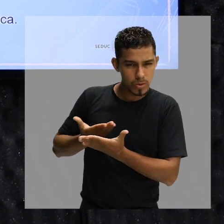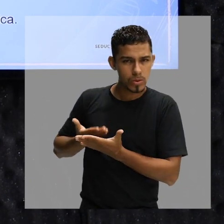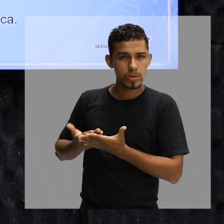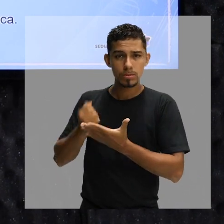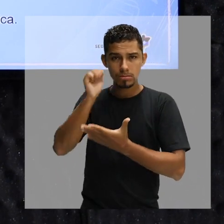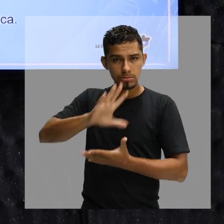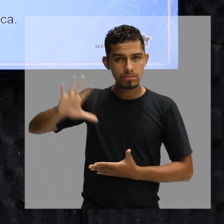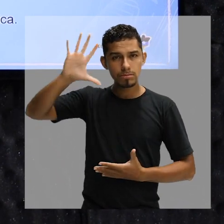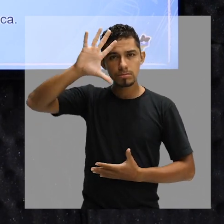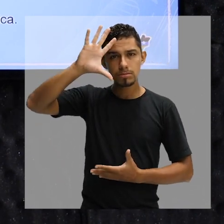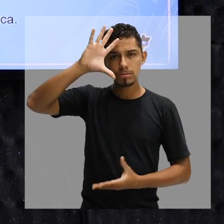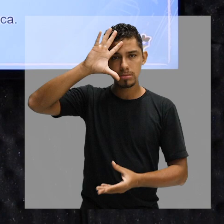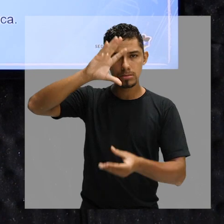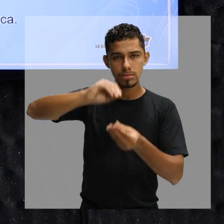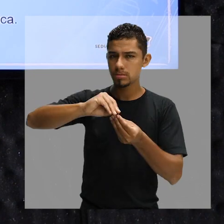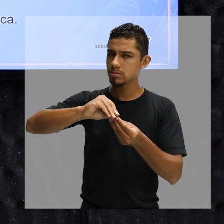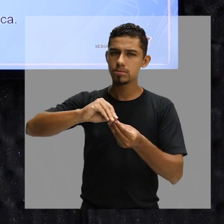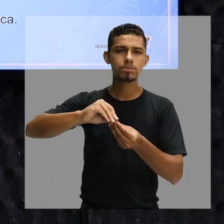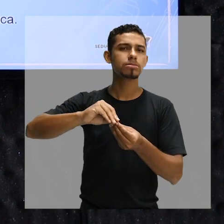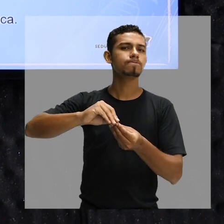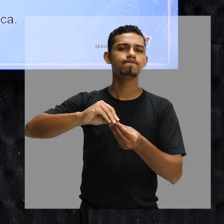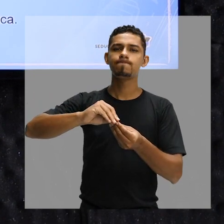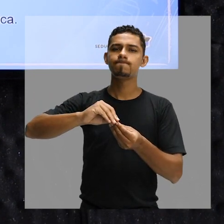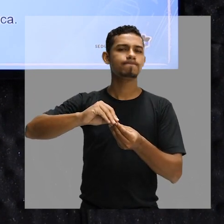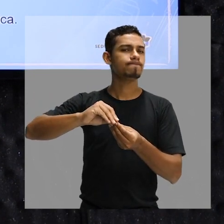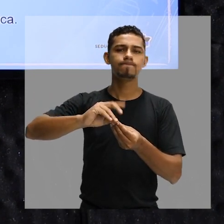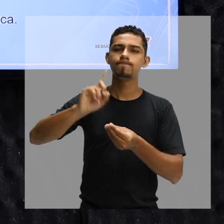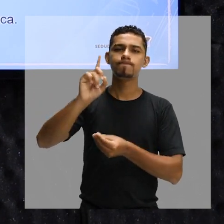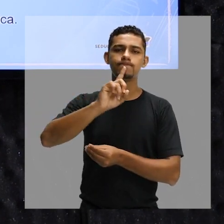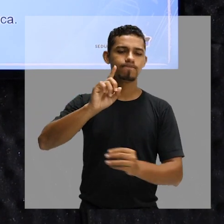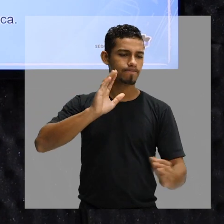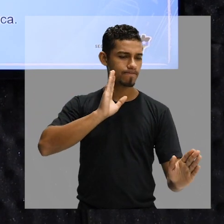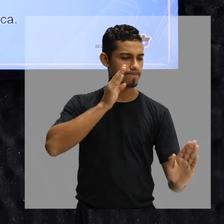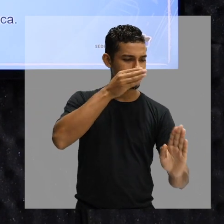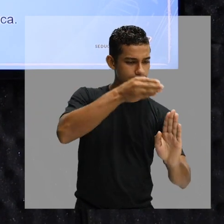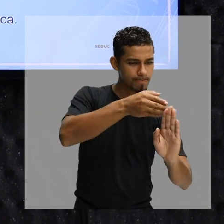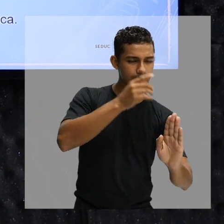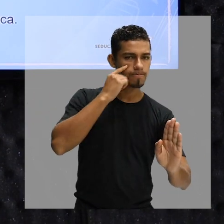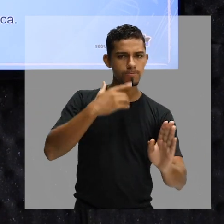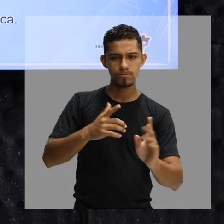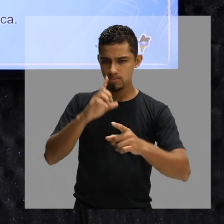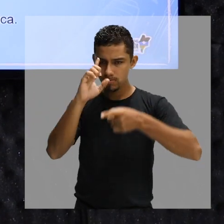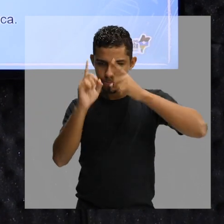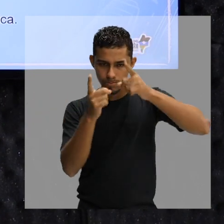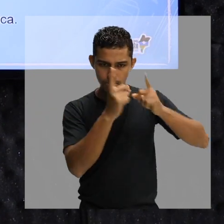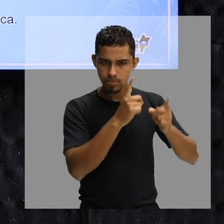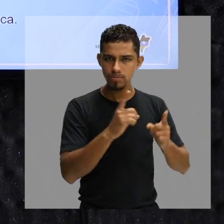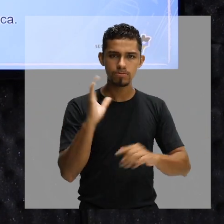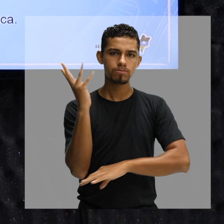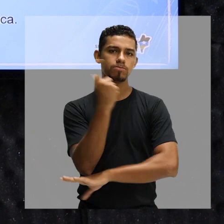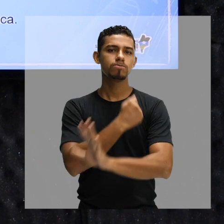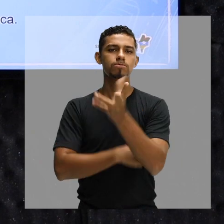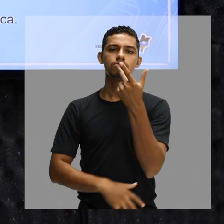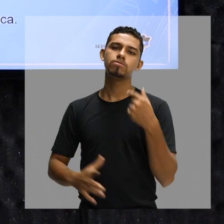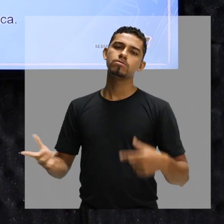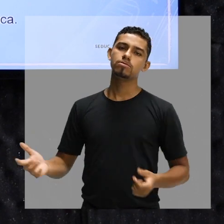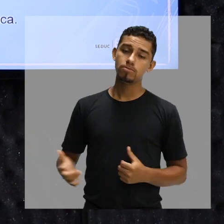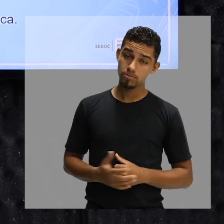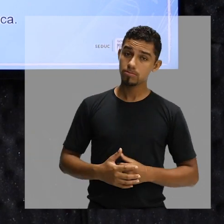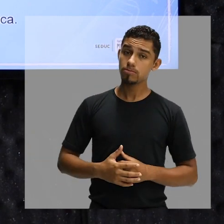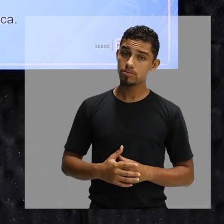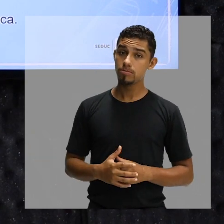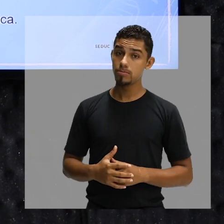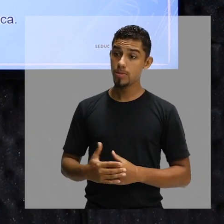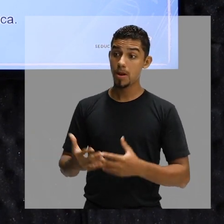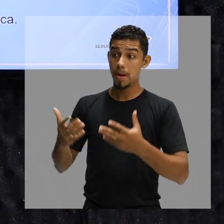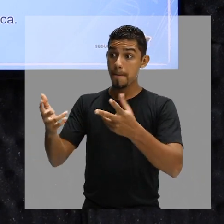a arte em geral, ele não vai estar ligado diretamente a essa pretensão de domínio da natureza. Nós temos ali o domínio da natureza